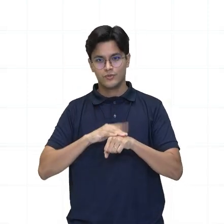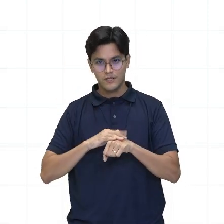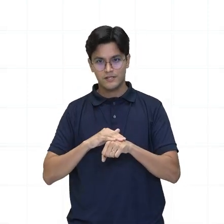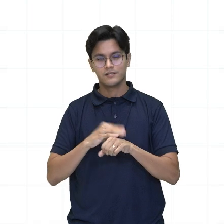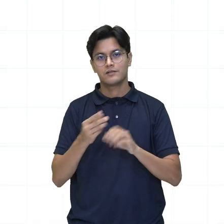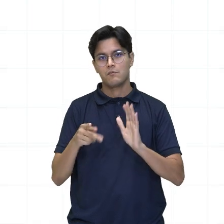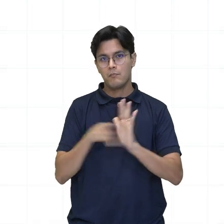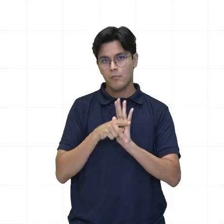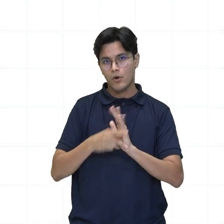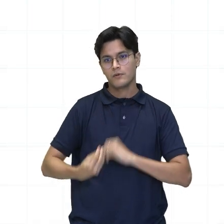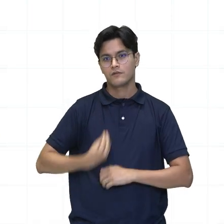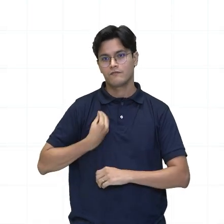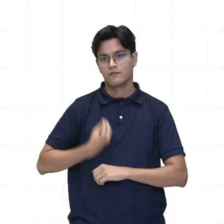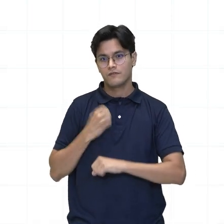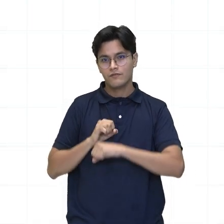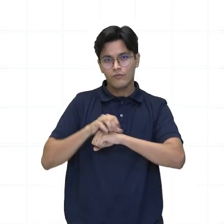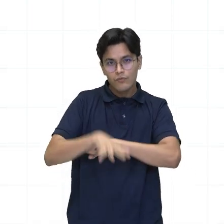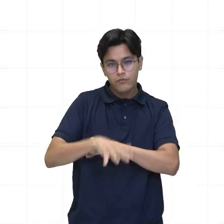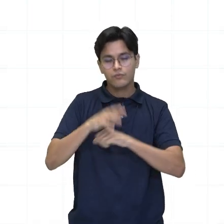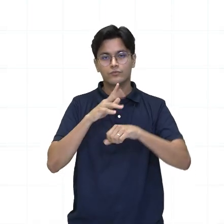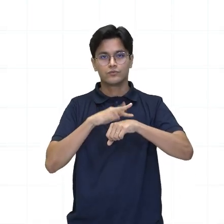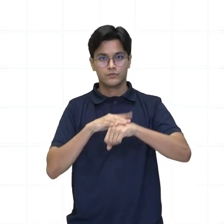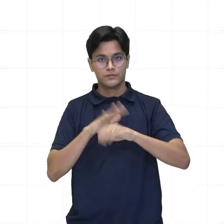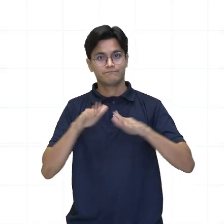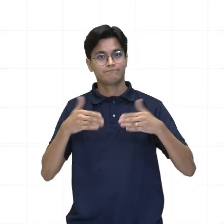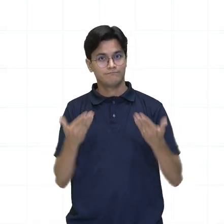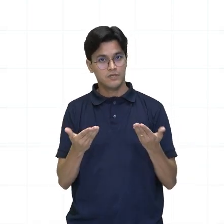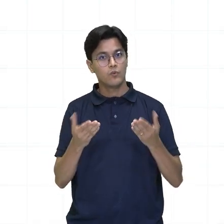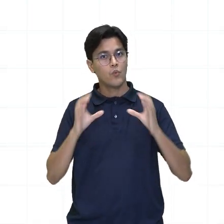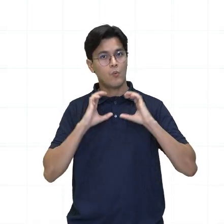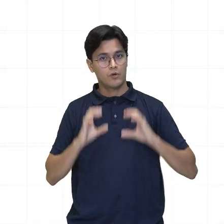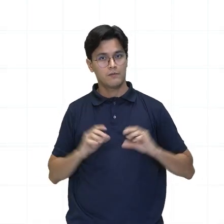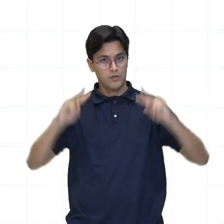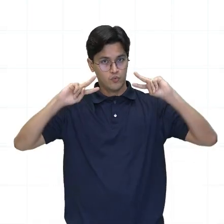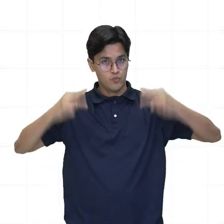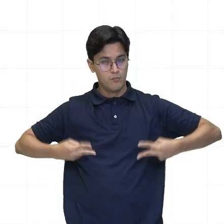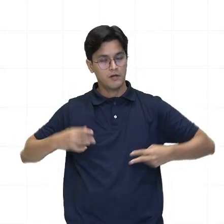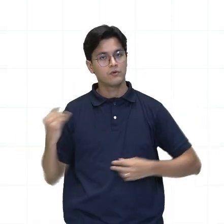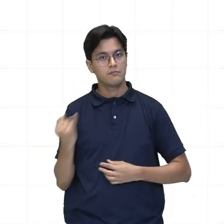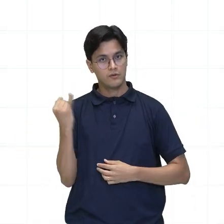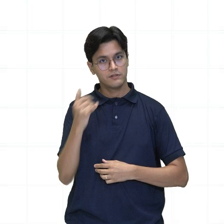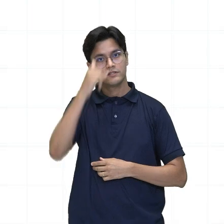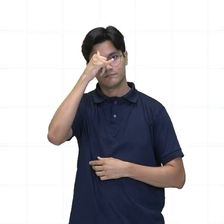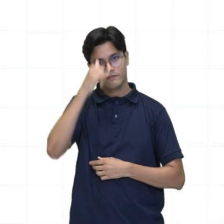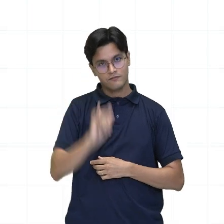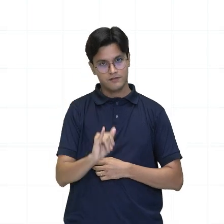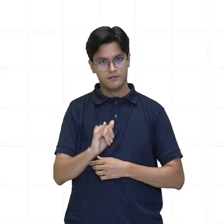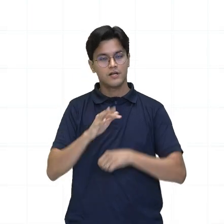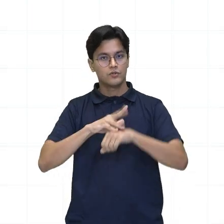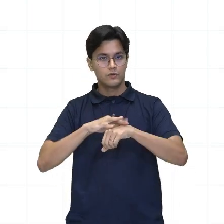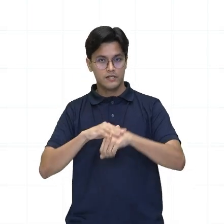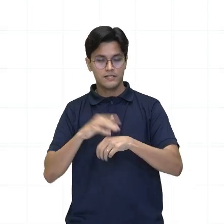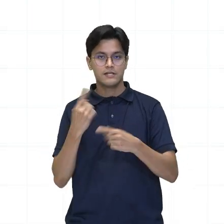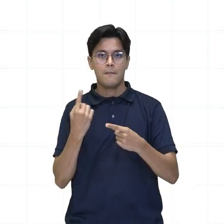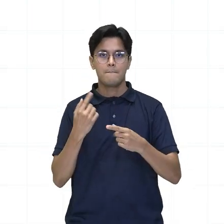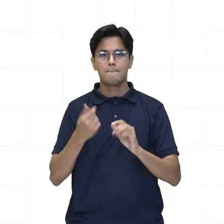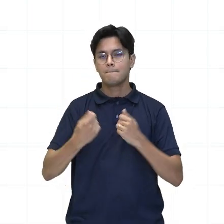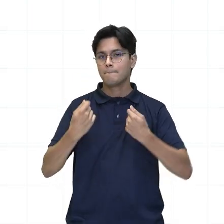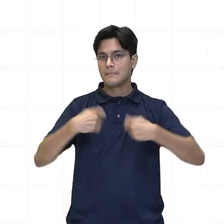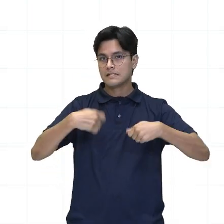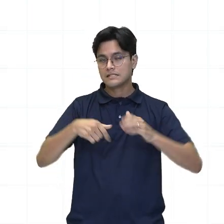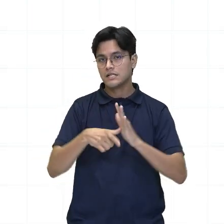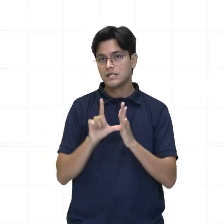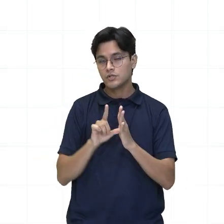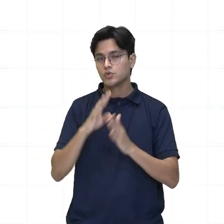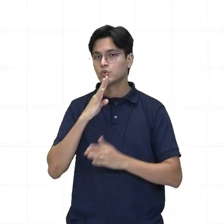humano pode contar muito aí nessa questão. É preciso conhecer as doenças transmitidas por